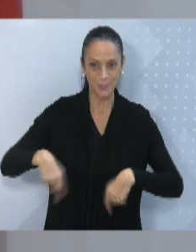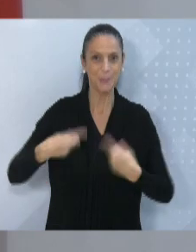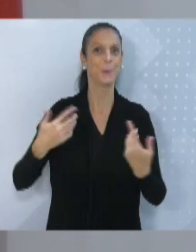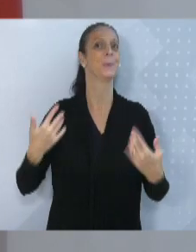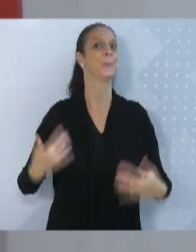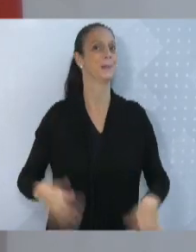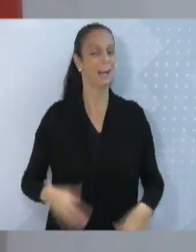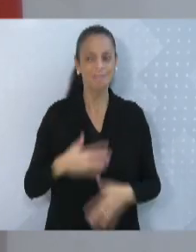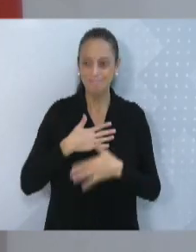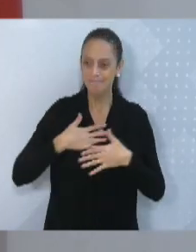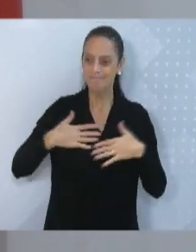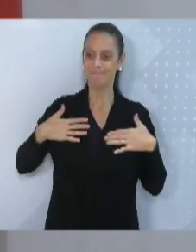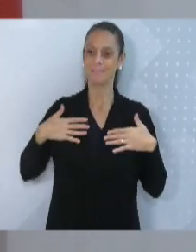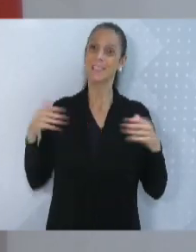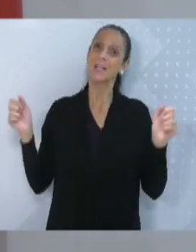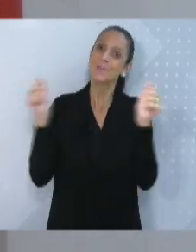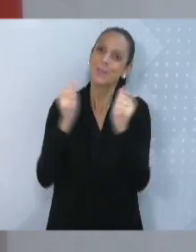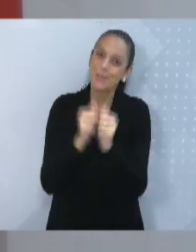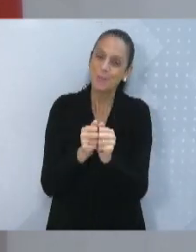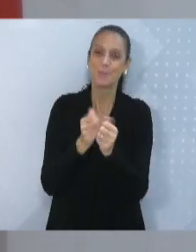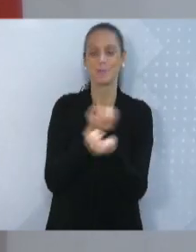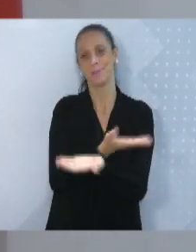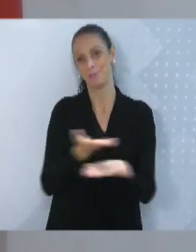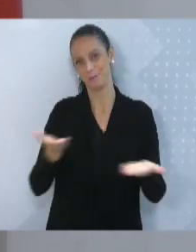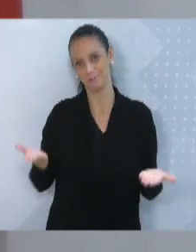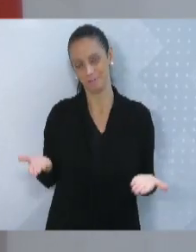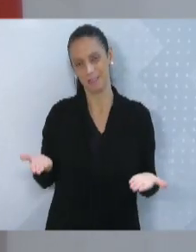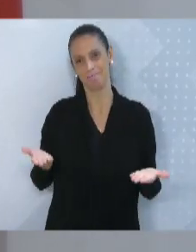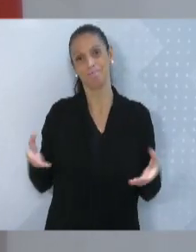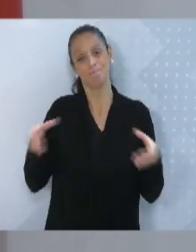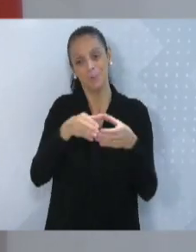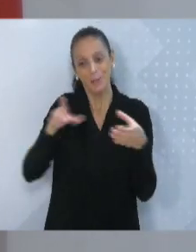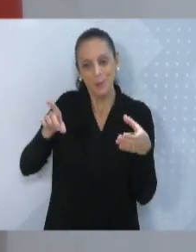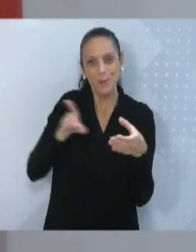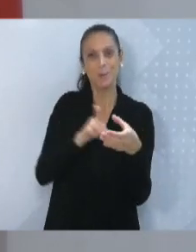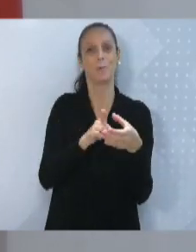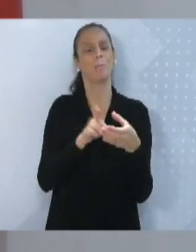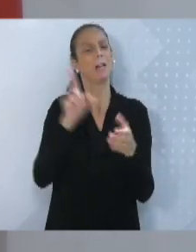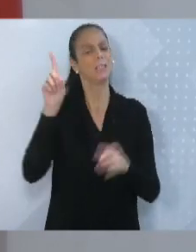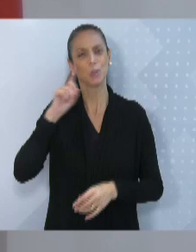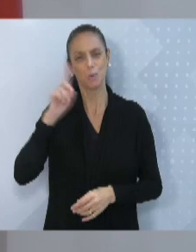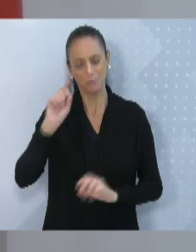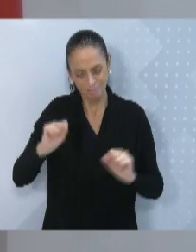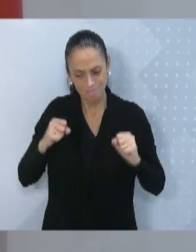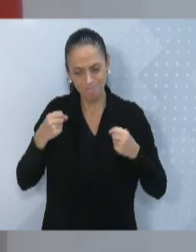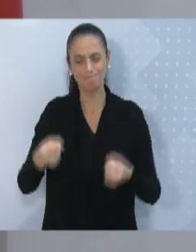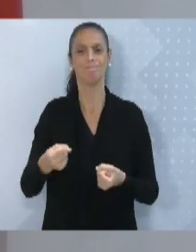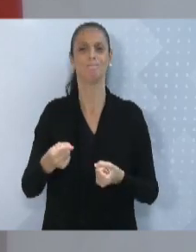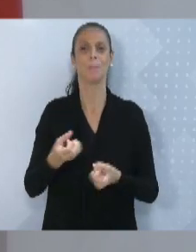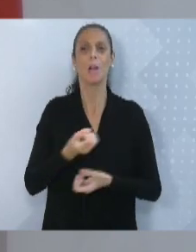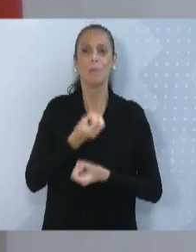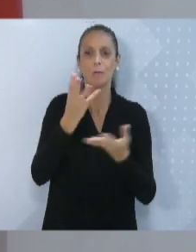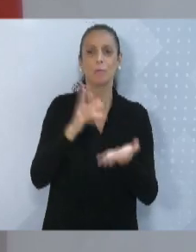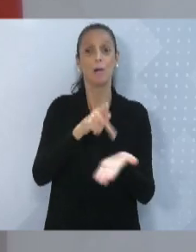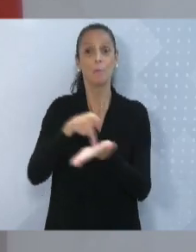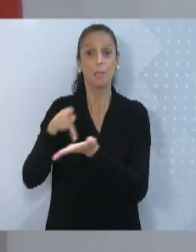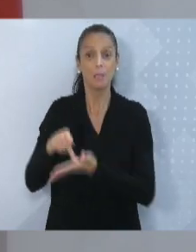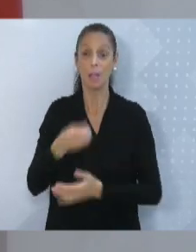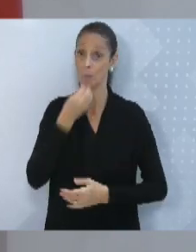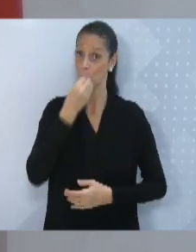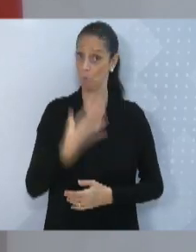e eu me orgulho de fazer parte junto com vocês desse grupo que tem se dedicado todos os dias e levar a verdade um bom conteúdo